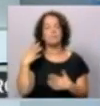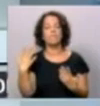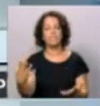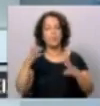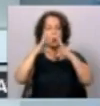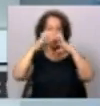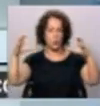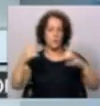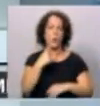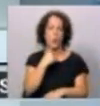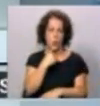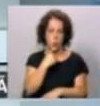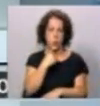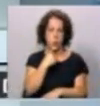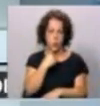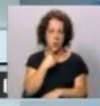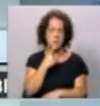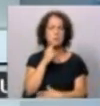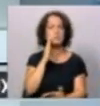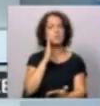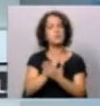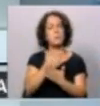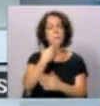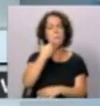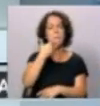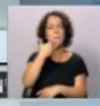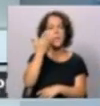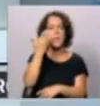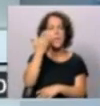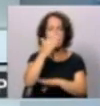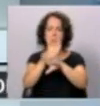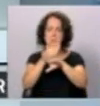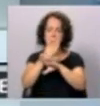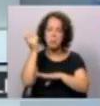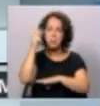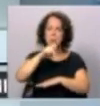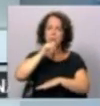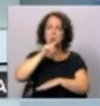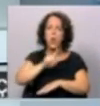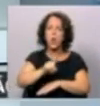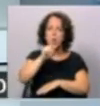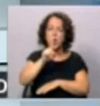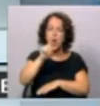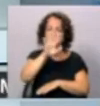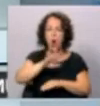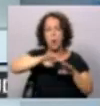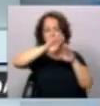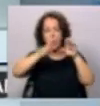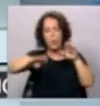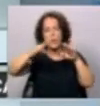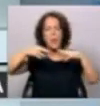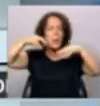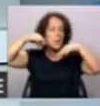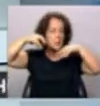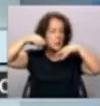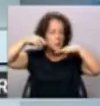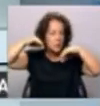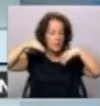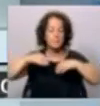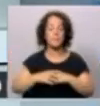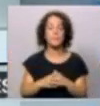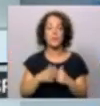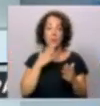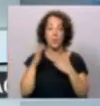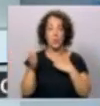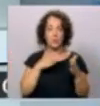muito nublado, há possibilidade até ao meio da manhã de haver alguns aguaceiros fracos nas vertentes norte e nas zonas montanhosas, o vento ainda moderado, no